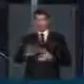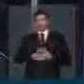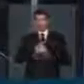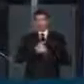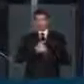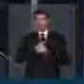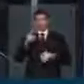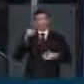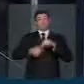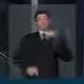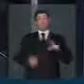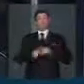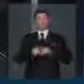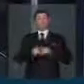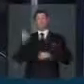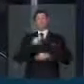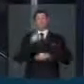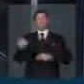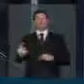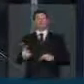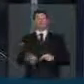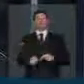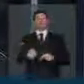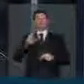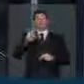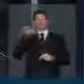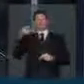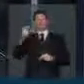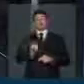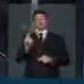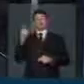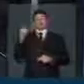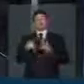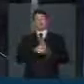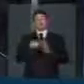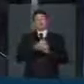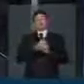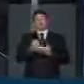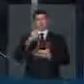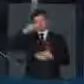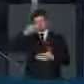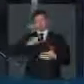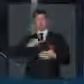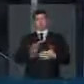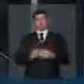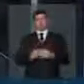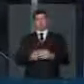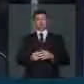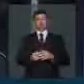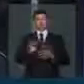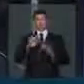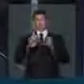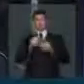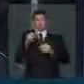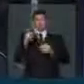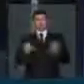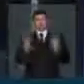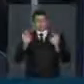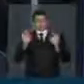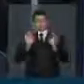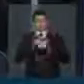e veda a suspensão e a rescisão unilateral de contrato individual familiar. Só para